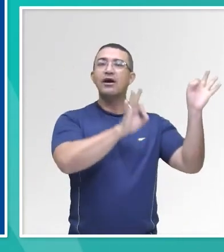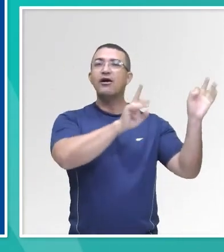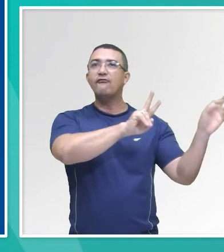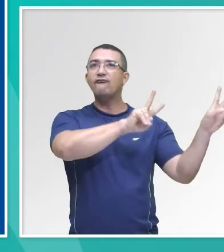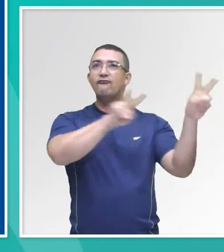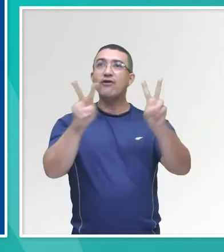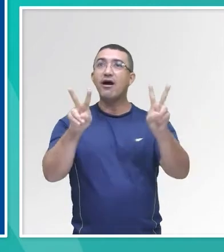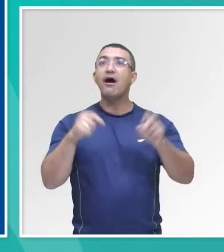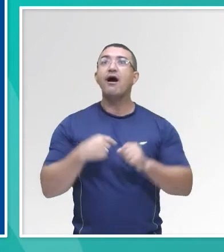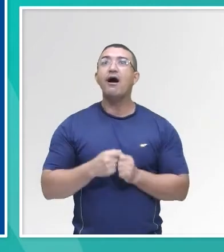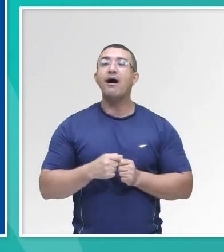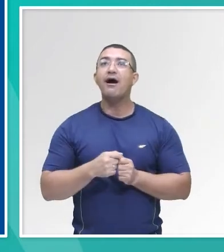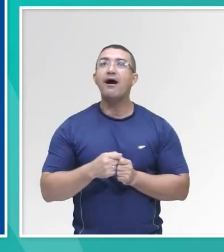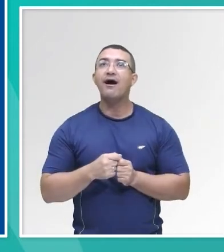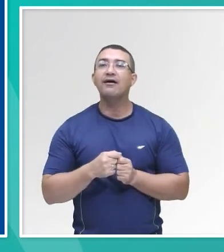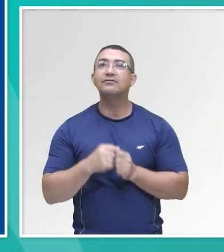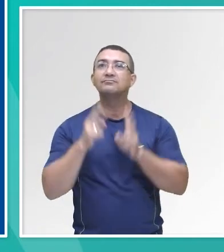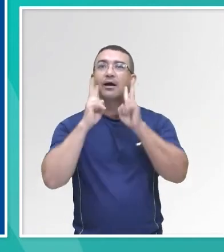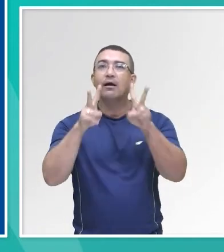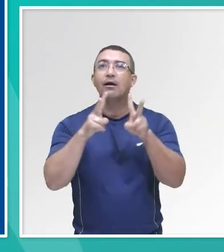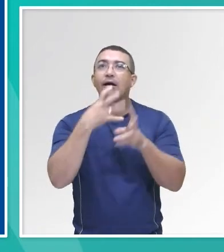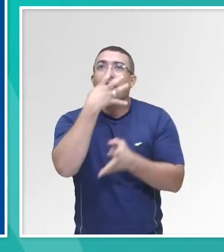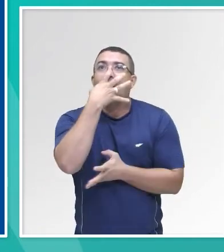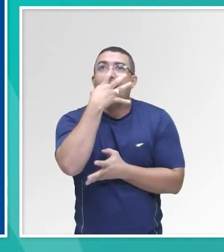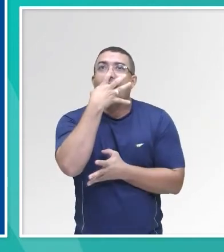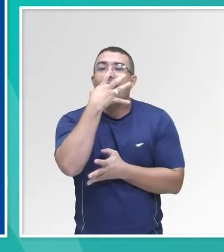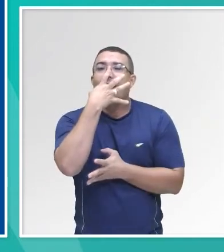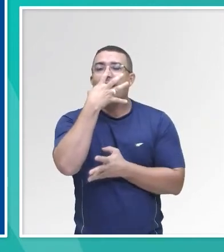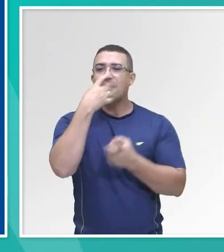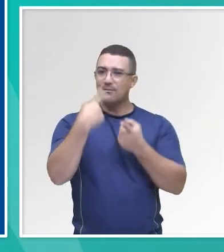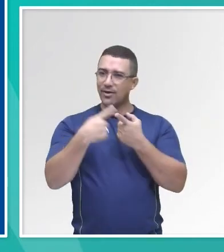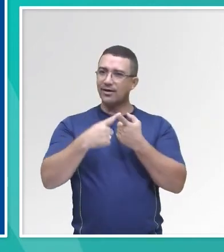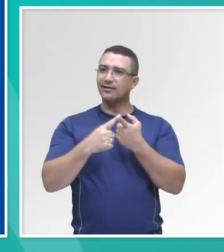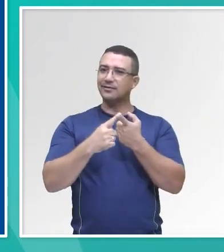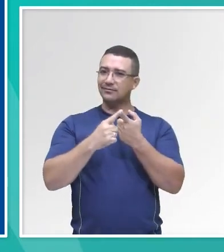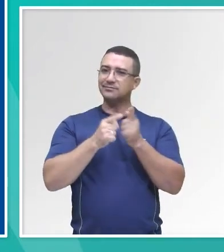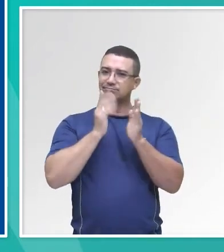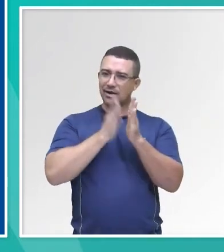elas ocorrem uma em cima da outra, sempre ocorrendo